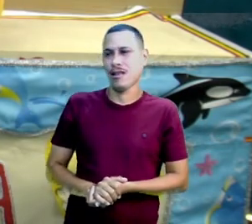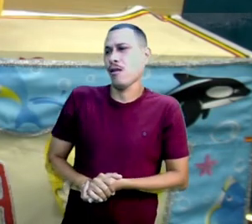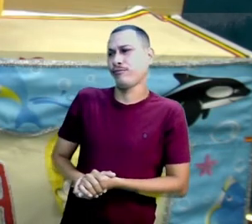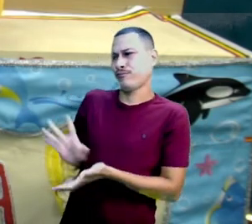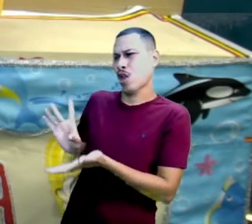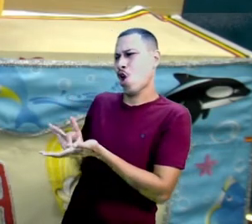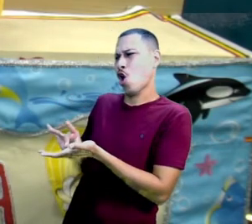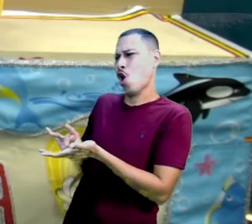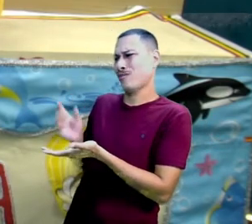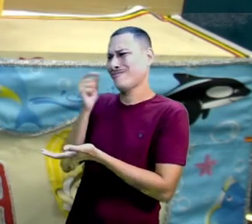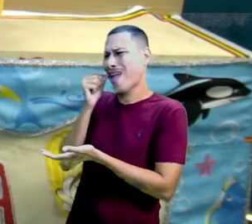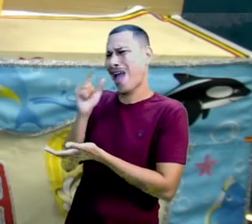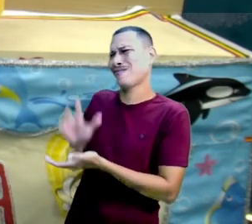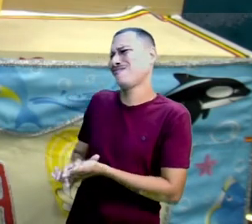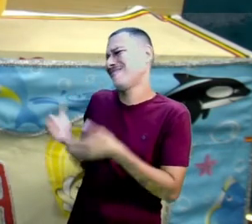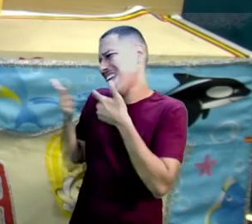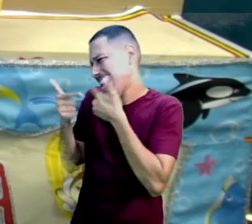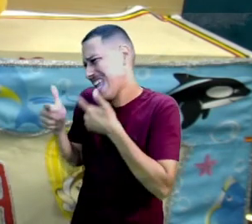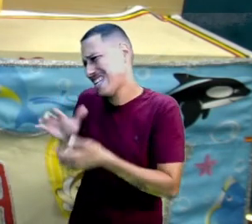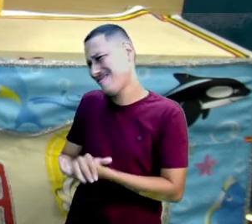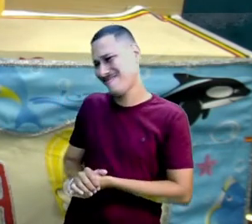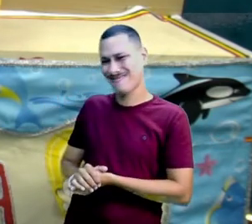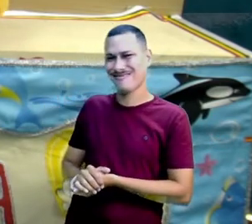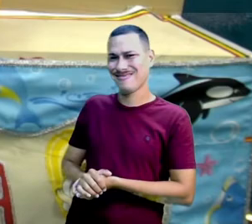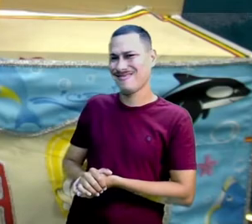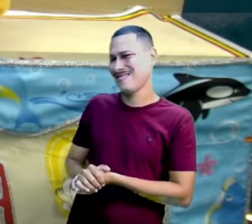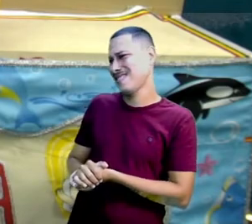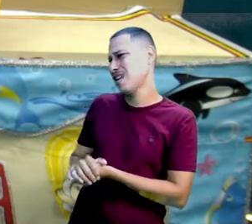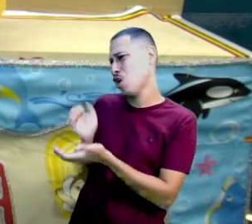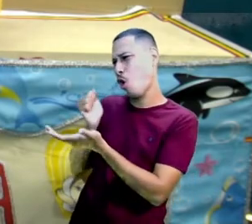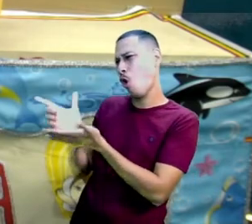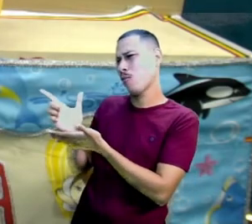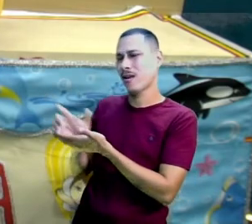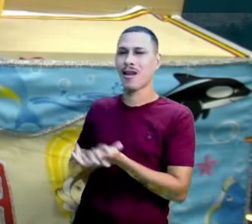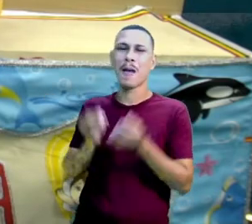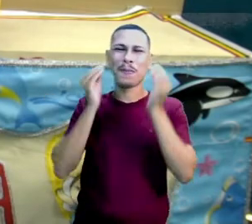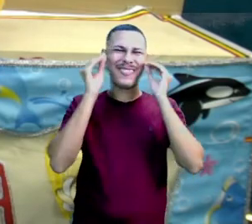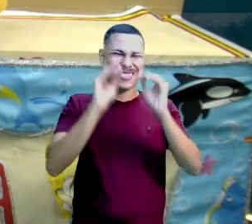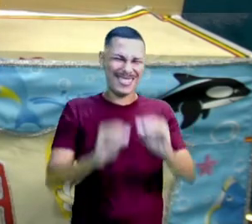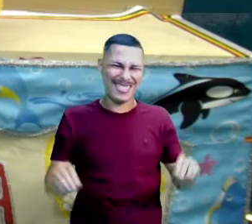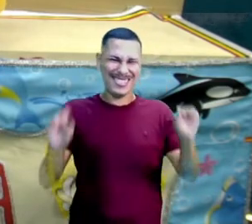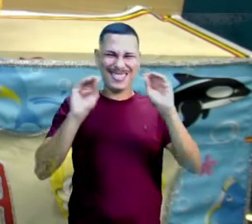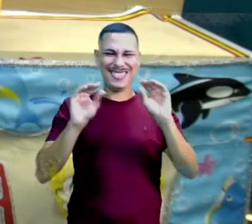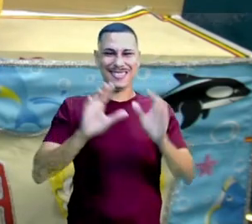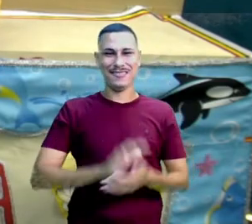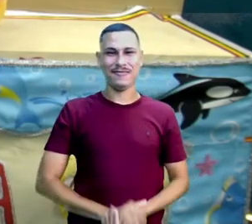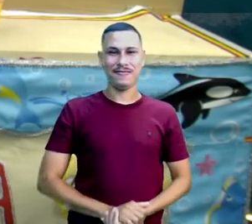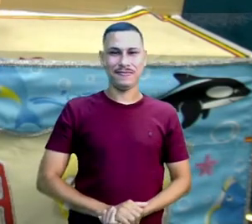Ah, tá bom. Olha tá aí, R$3 o cola rato. Beijo, gente, e ó. A